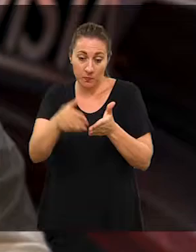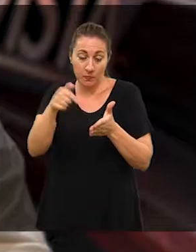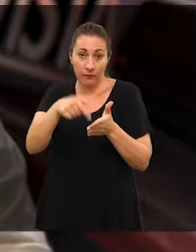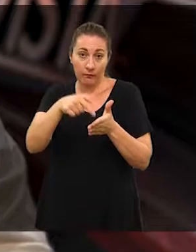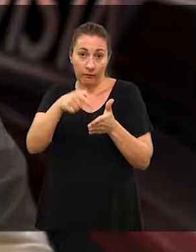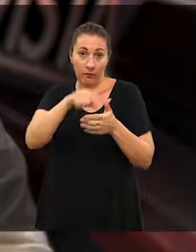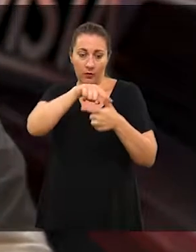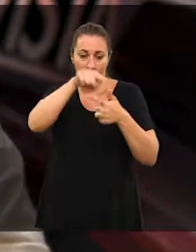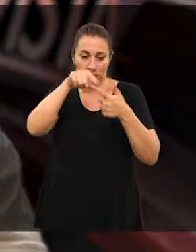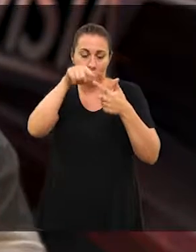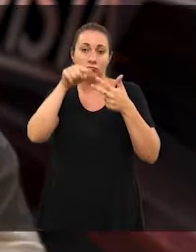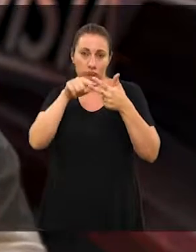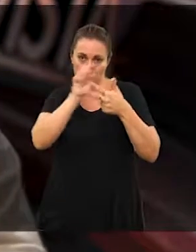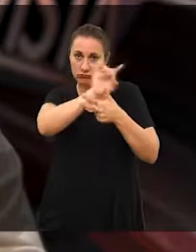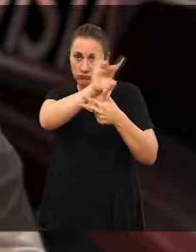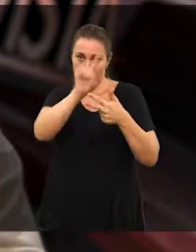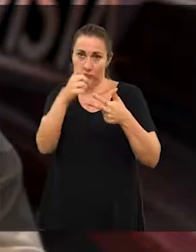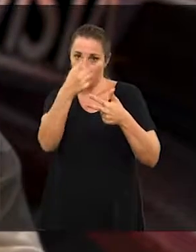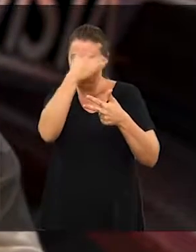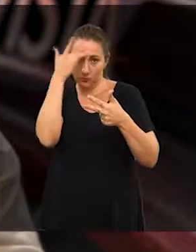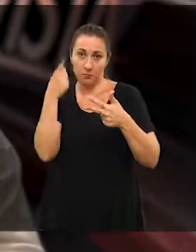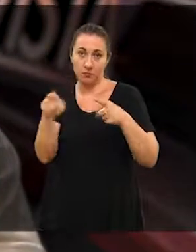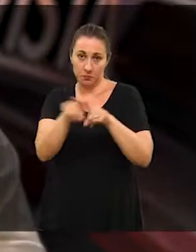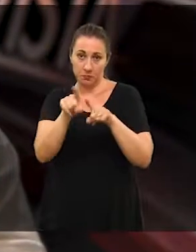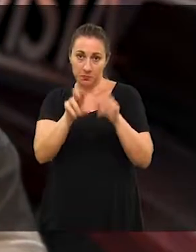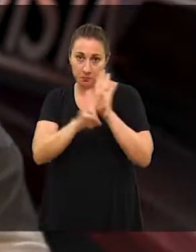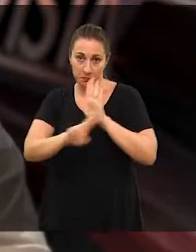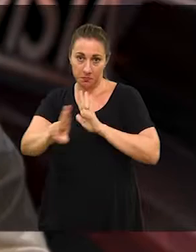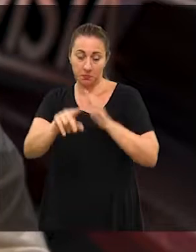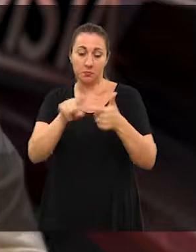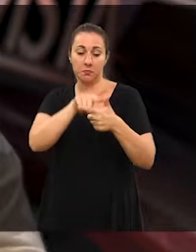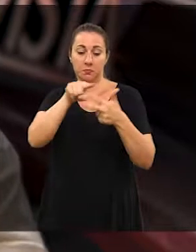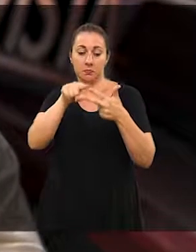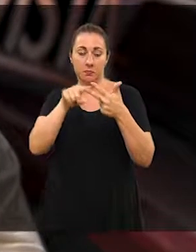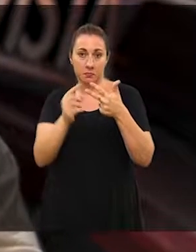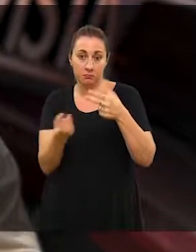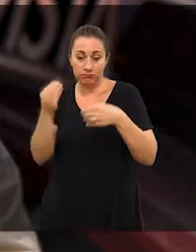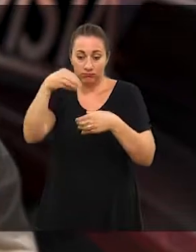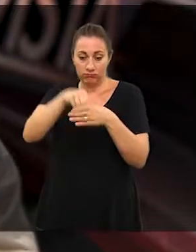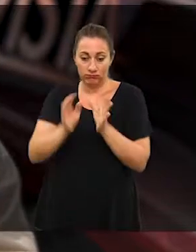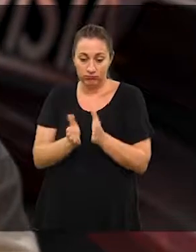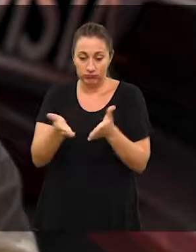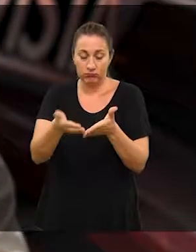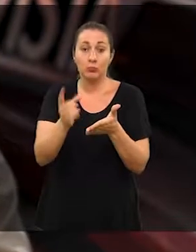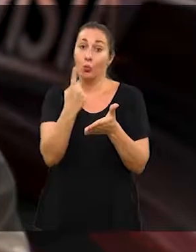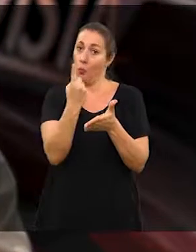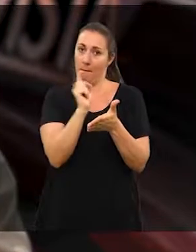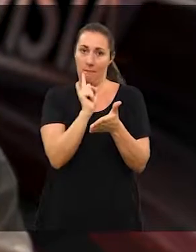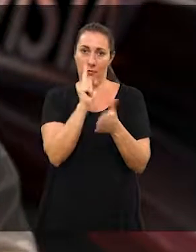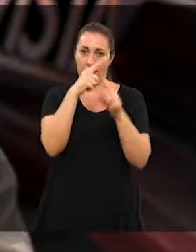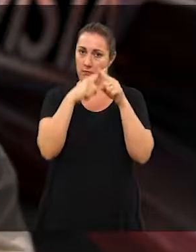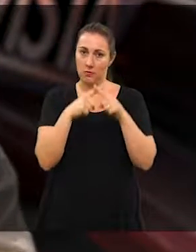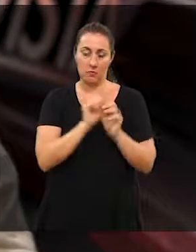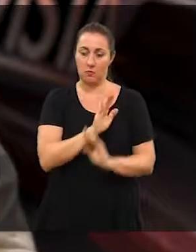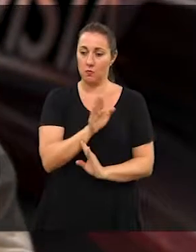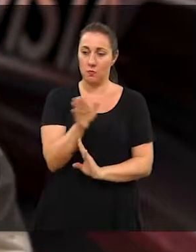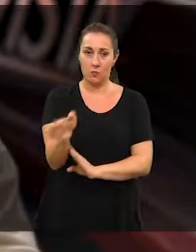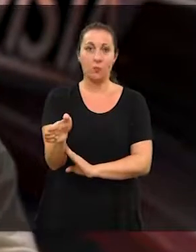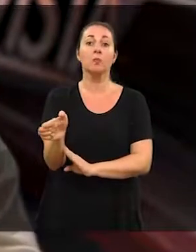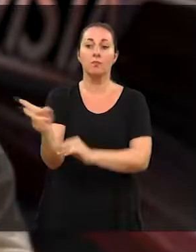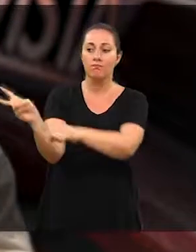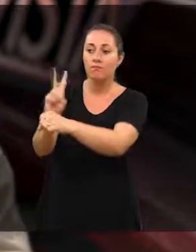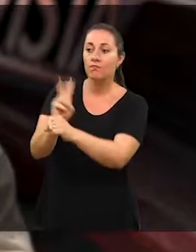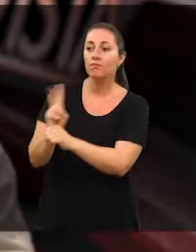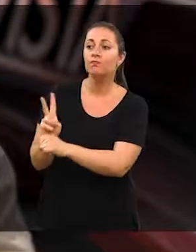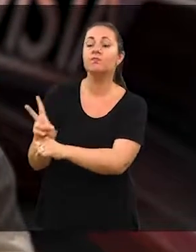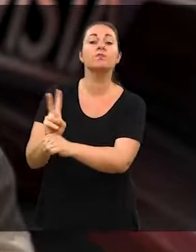educação, uma pessoa da RBS, uma pessoa do Sicredi e uma pessoa da Fundação Aurora, que vão uma vez só. Eles só vão lá fazer